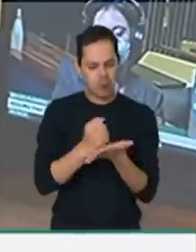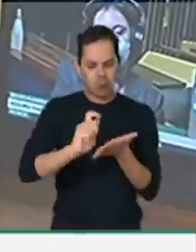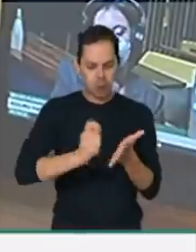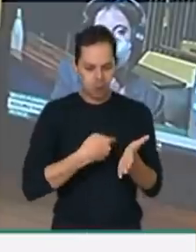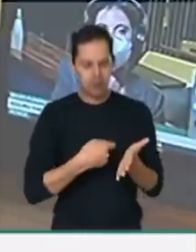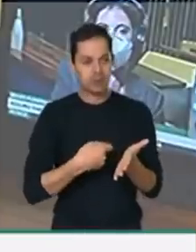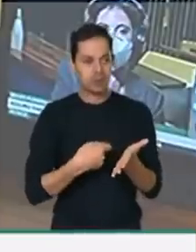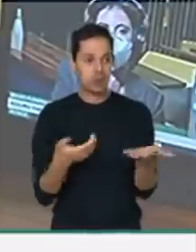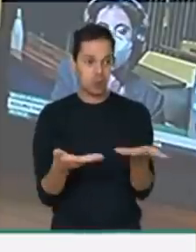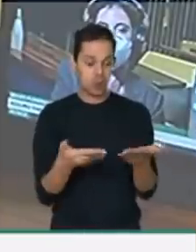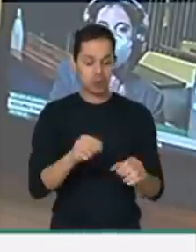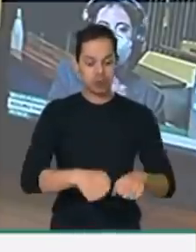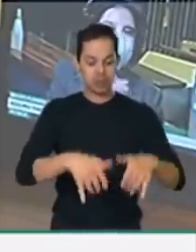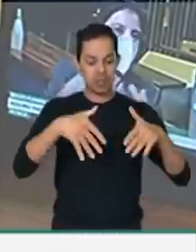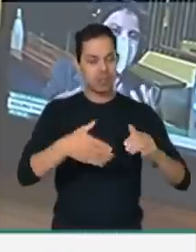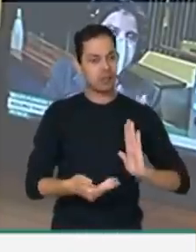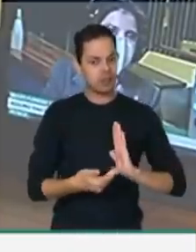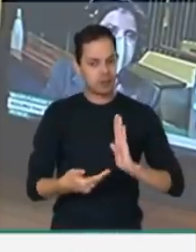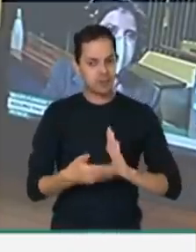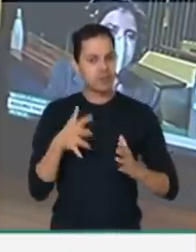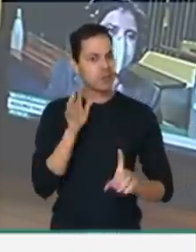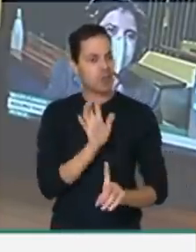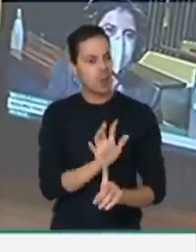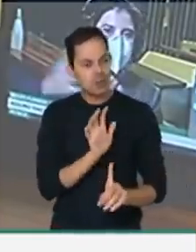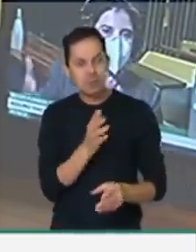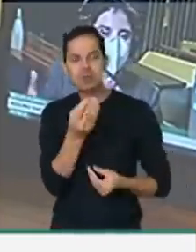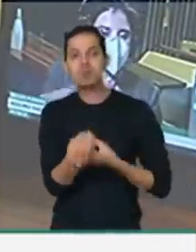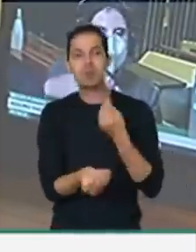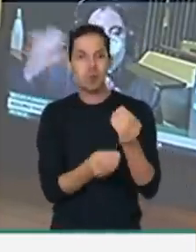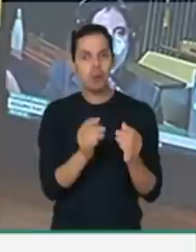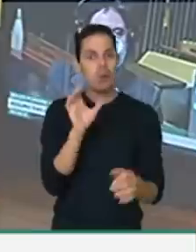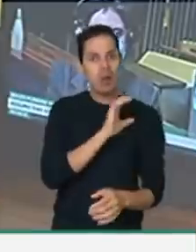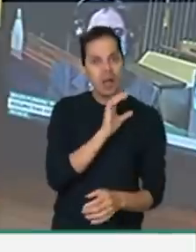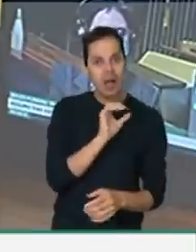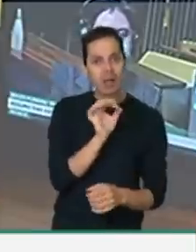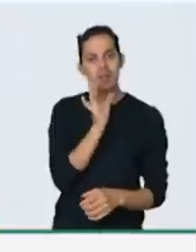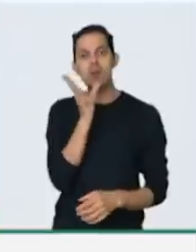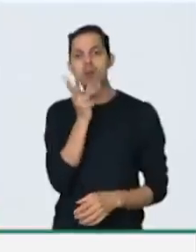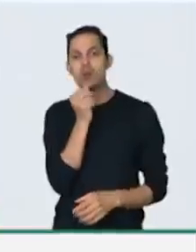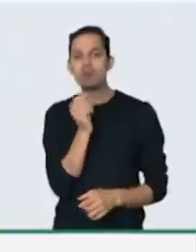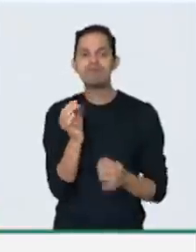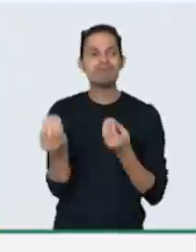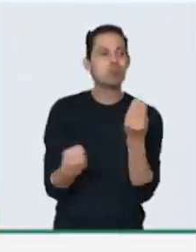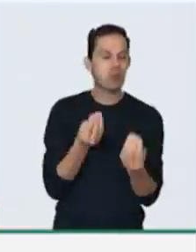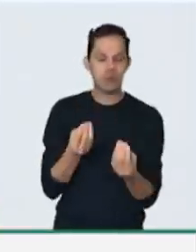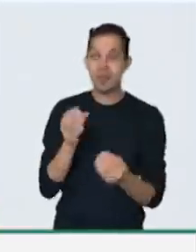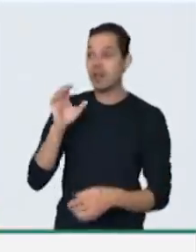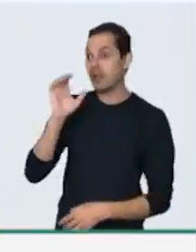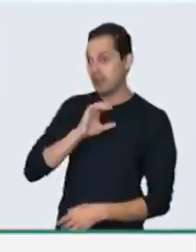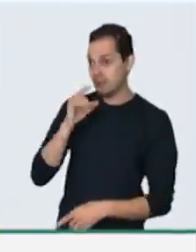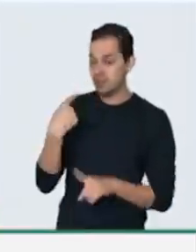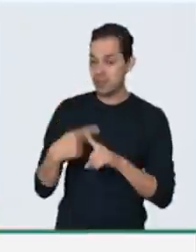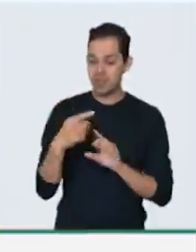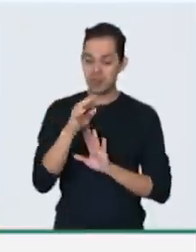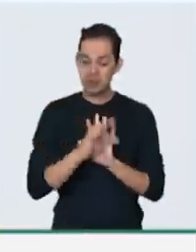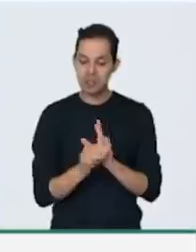foi aprovada aqui hoje na Câmara, os impactos, eles serão a curto prazo ou a longo prazo? Serão a curto prazo, porque como o texto foi dialogado